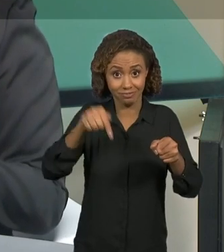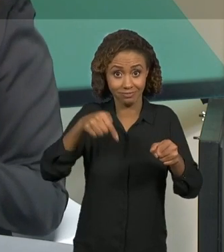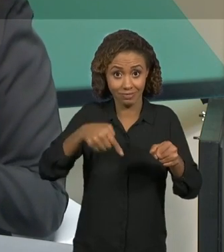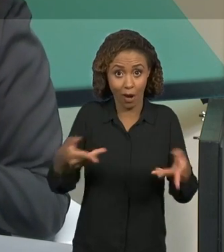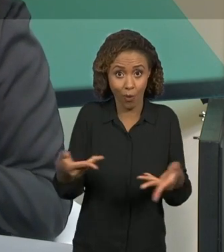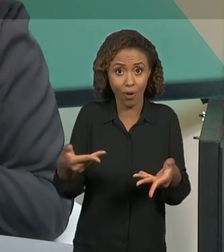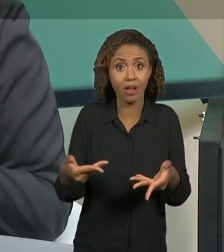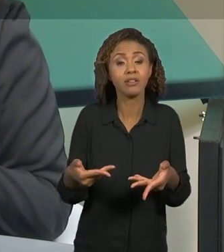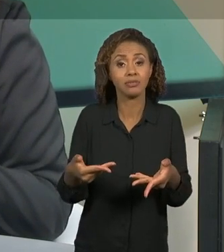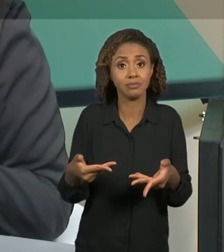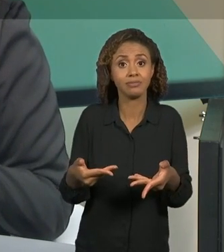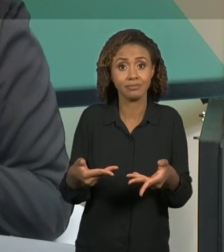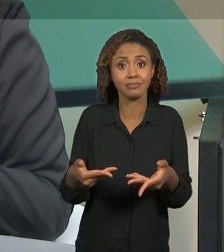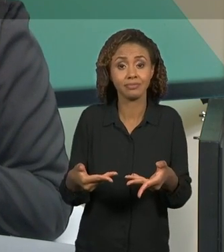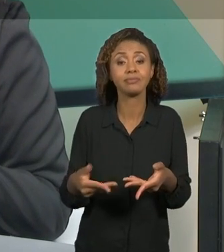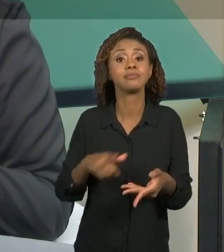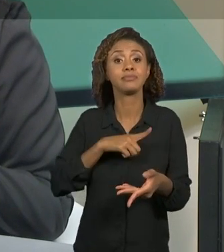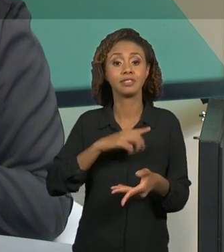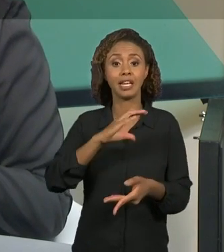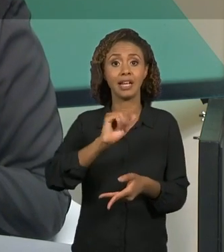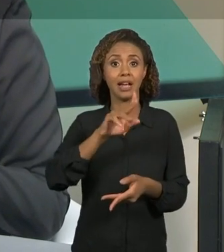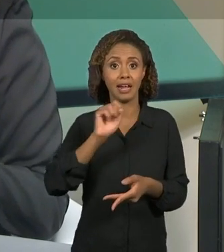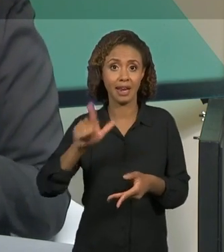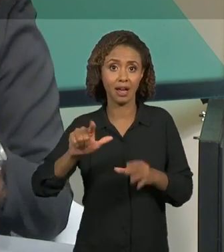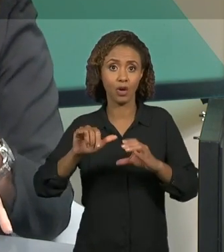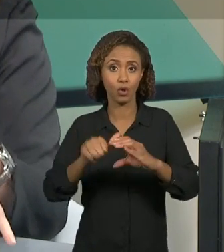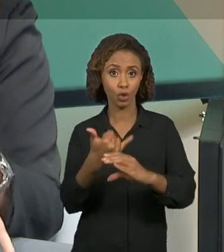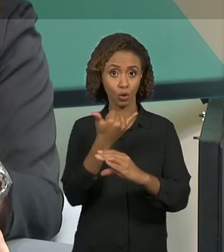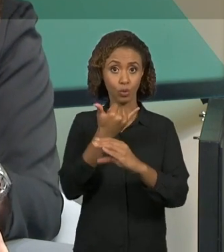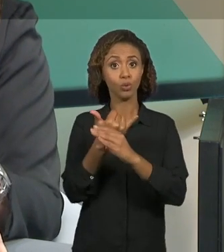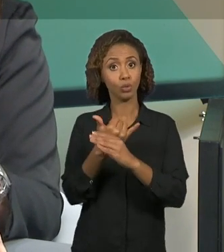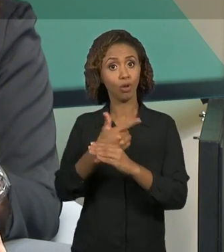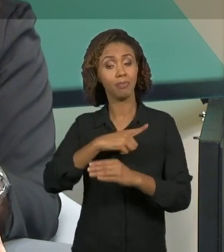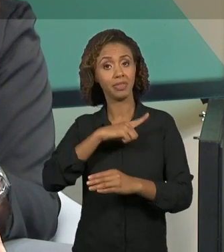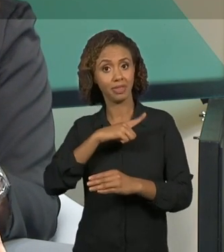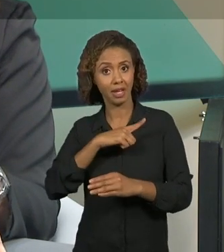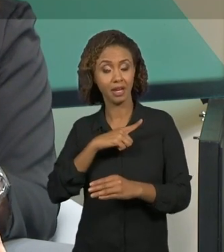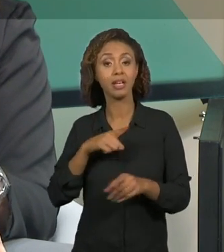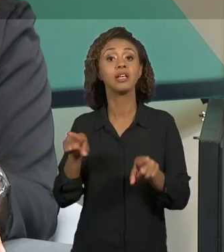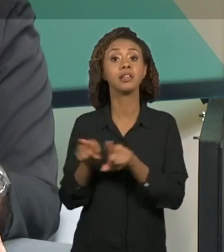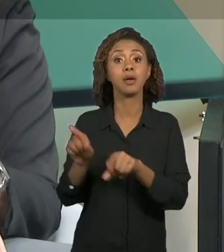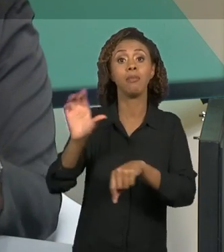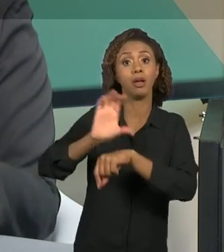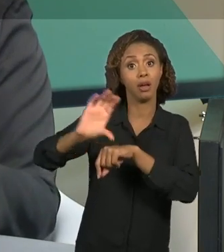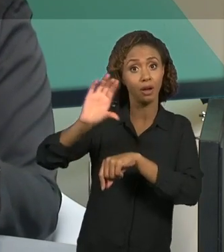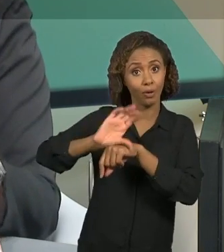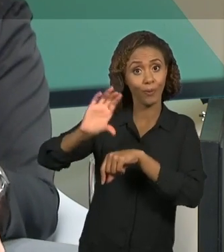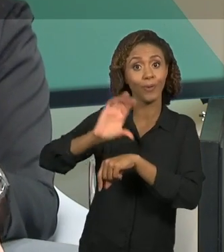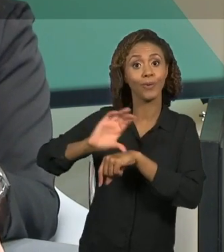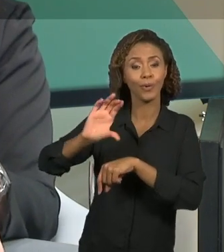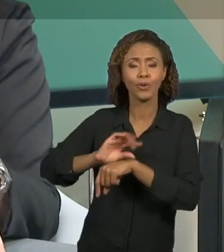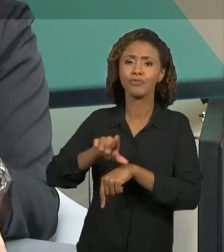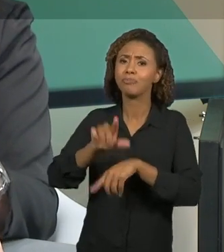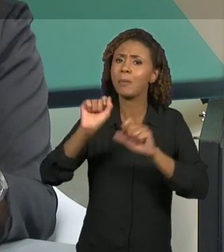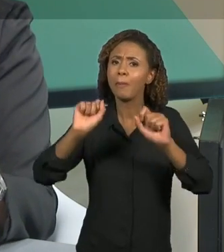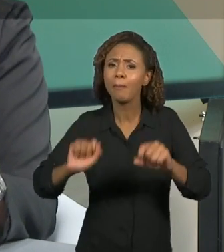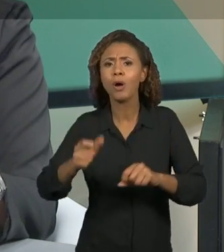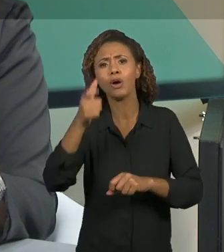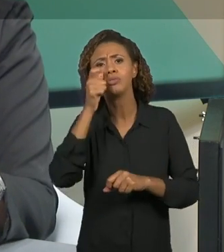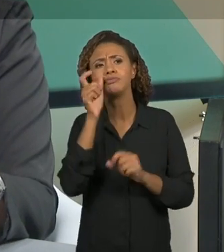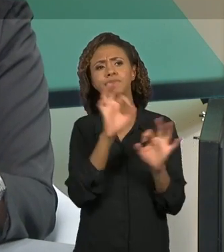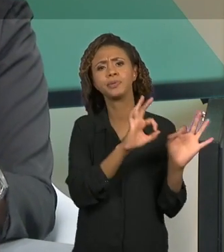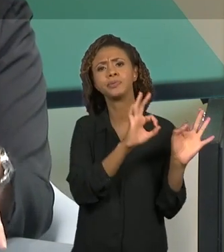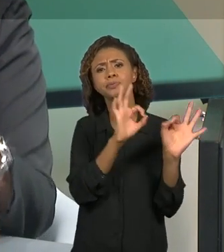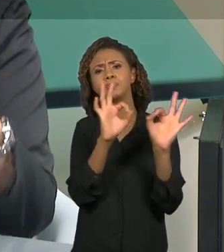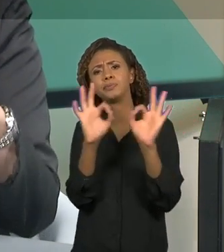ela vai continuar no nosso canal tá do youtube ela vai também para o nosso curso ou seja você pode assistir pode tirar